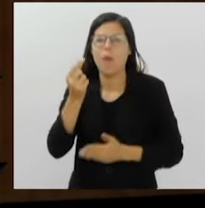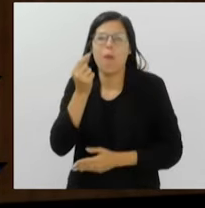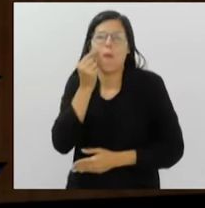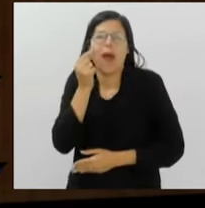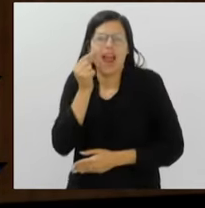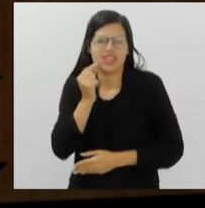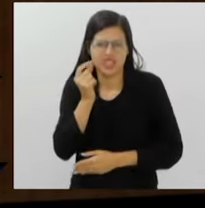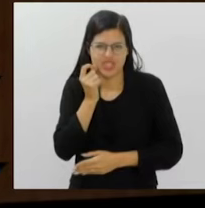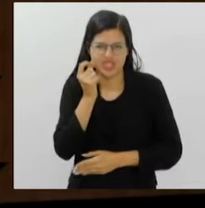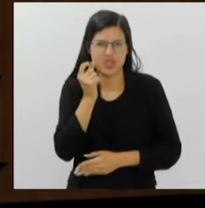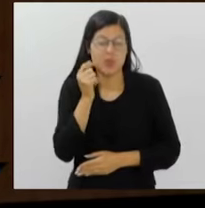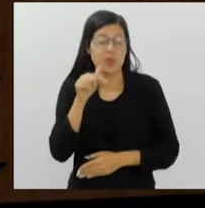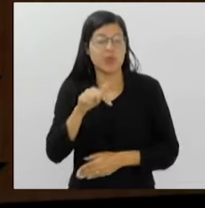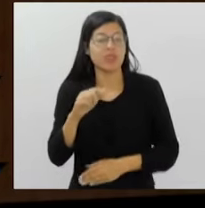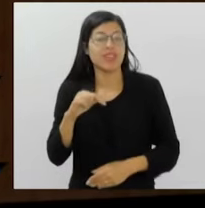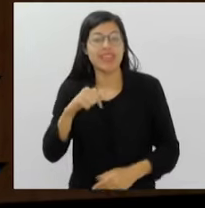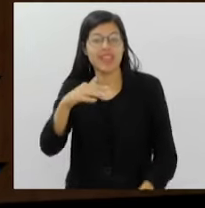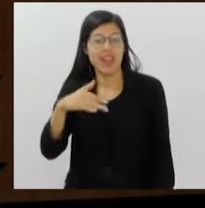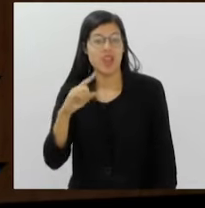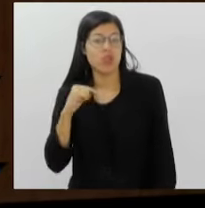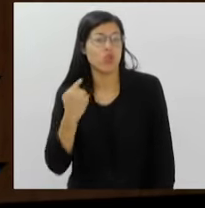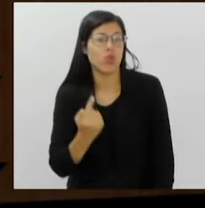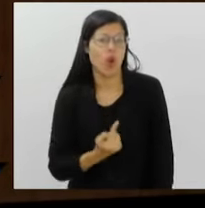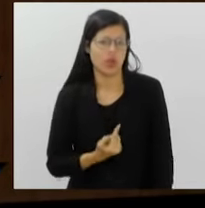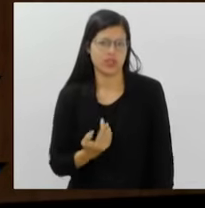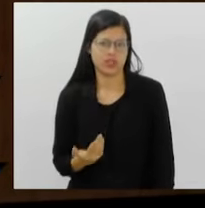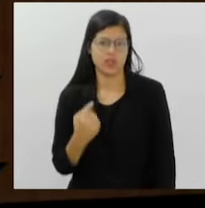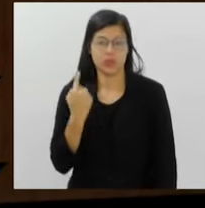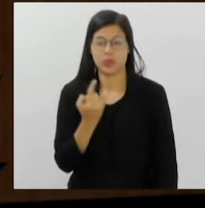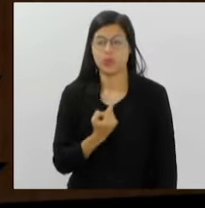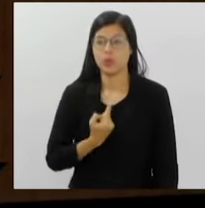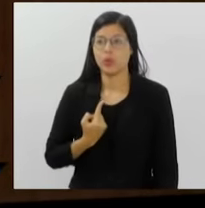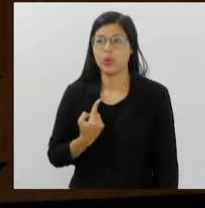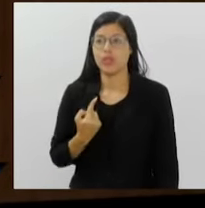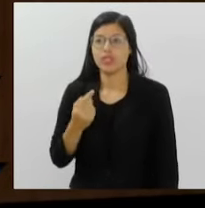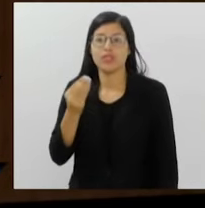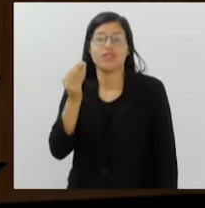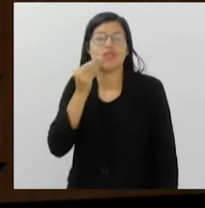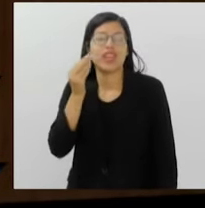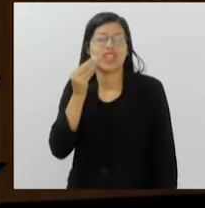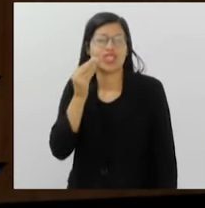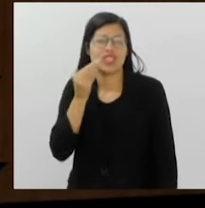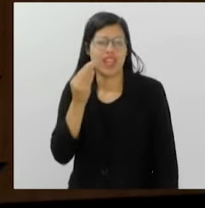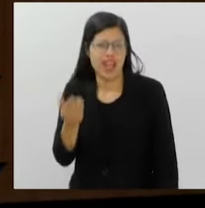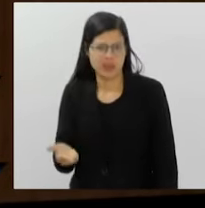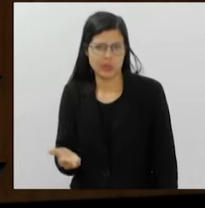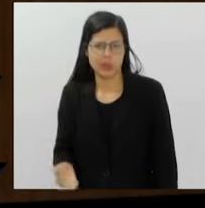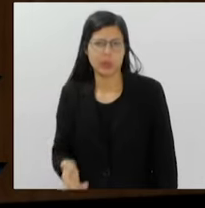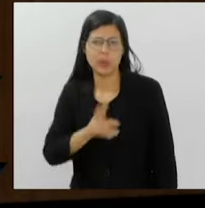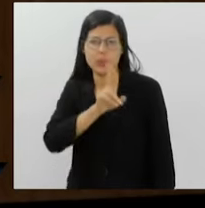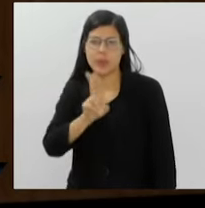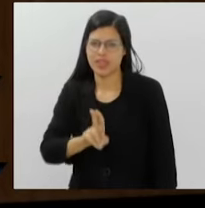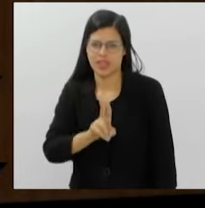Somos nós. Nós fomos transformados numa grande cobaia.